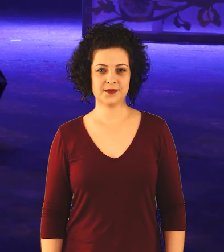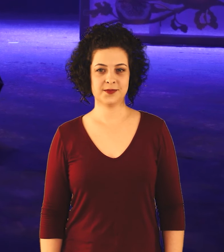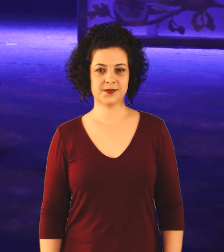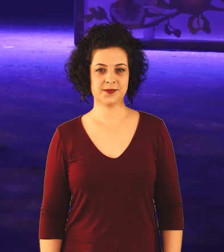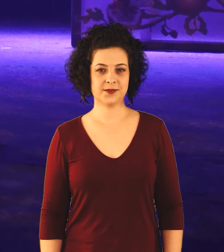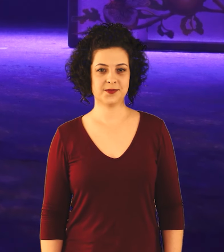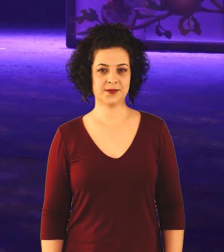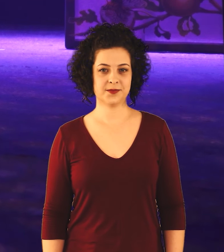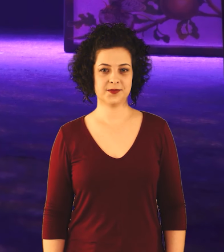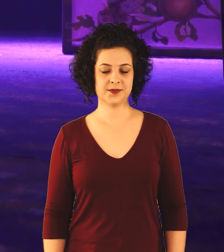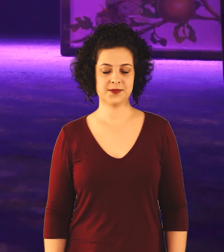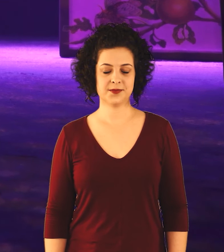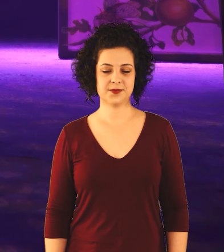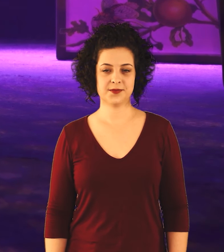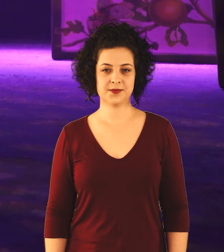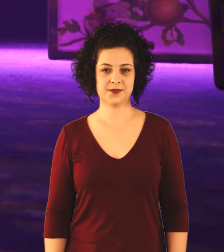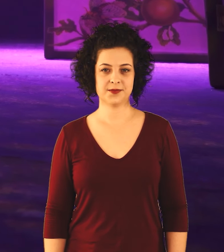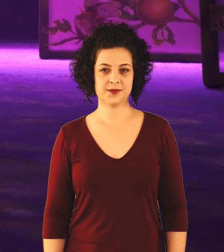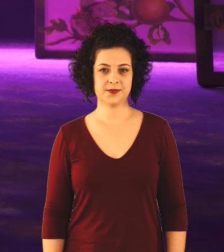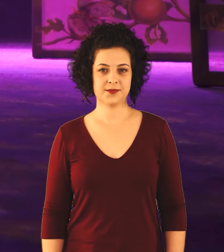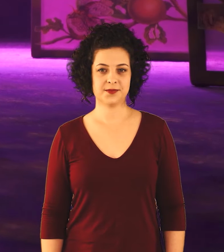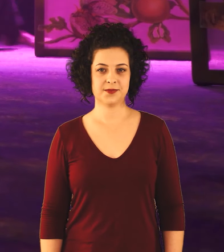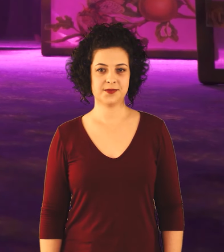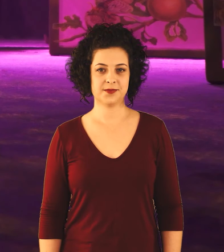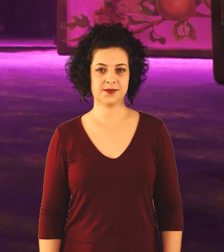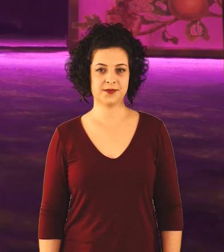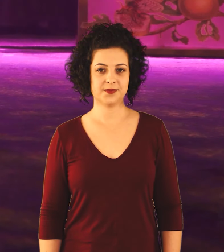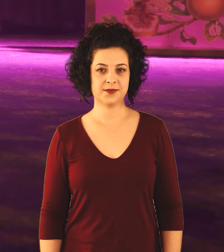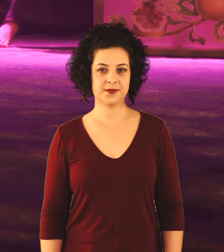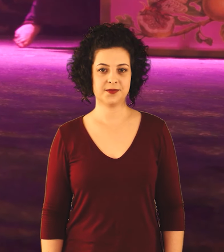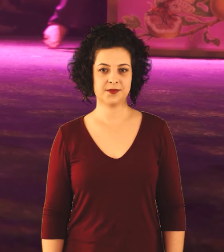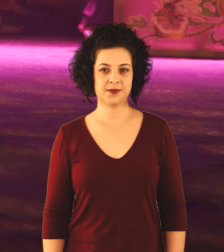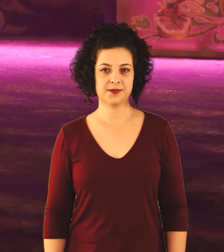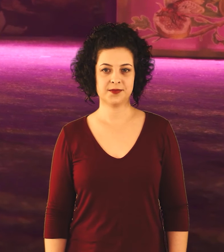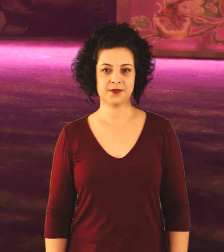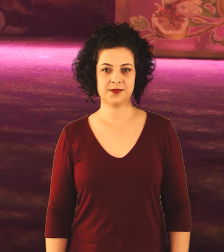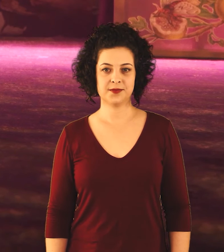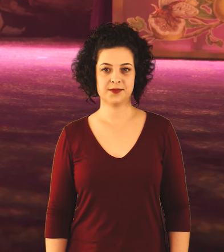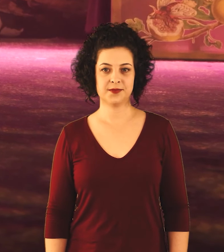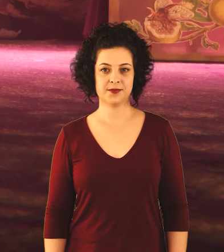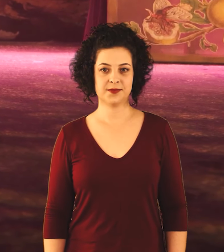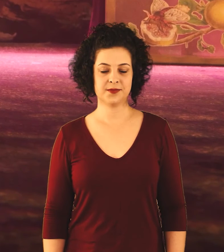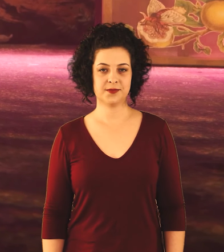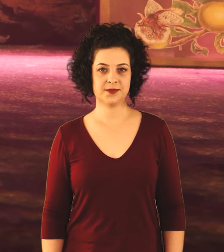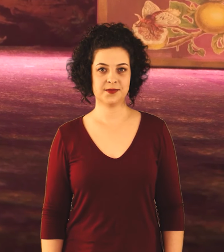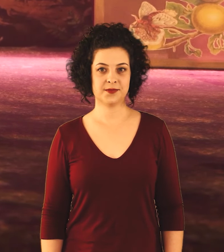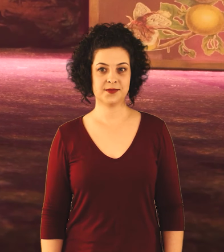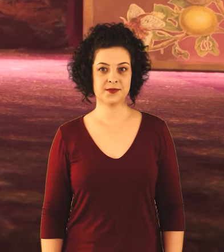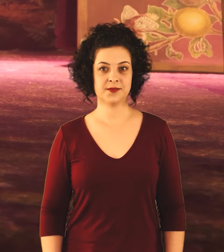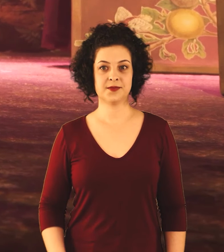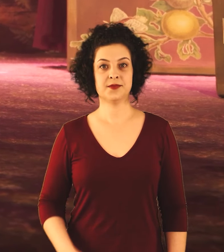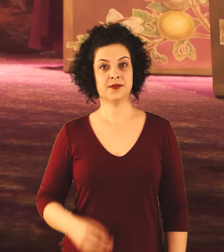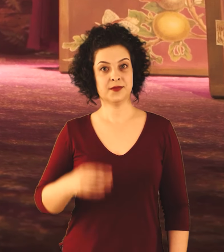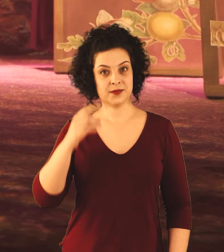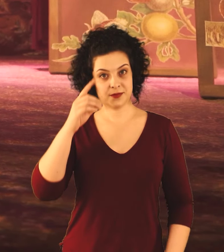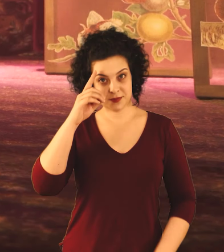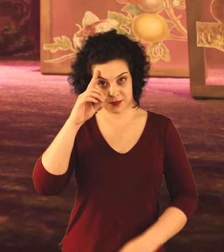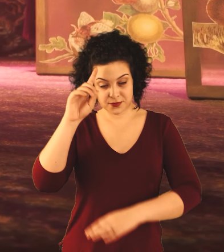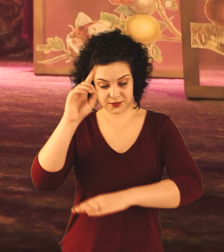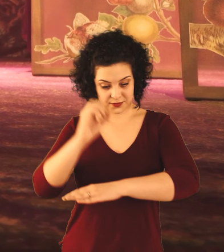cavaletes. Elas olham para Maria. A luz vai se tornando mais rósia. O dia